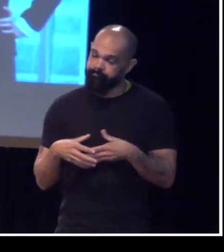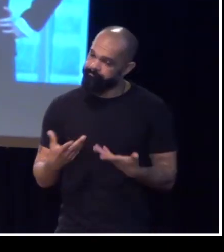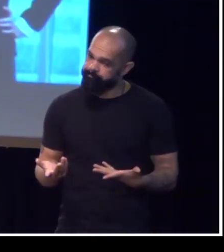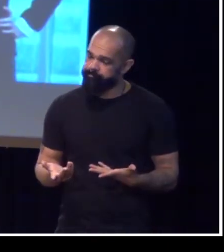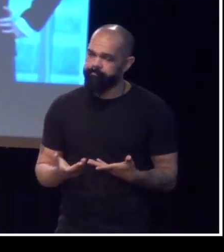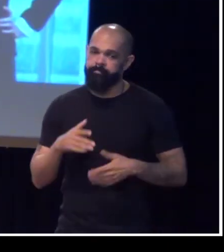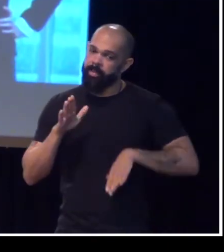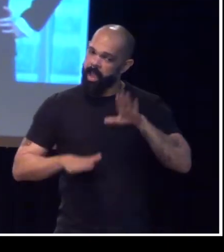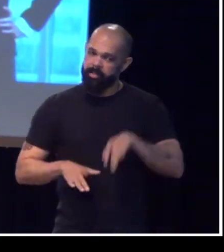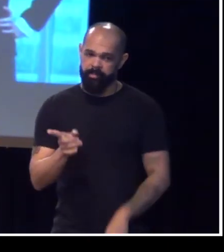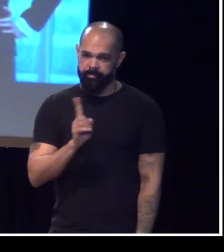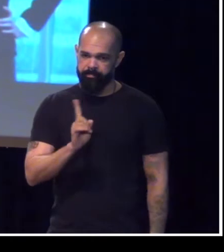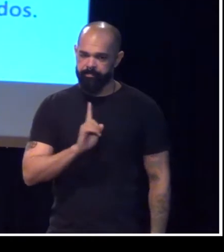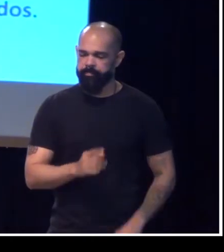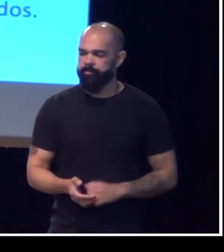Às vezes não.